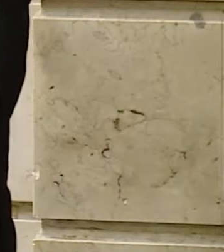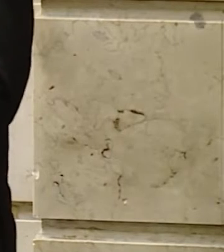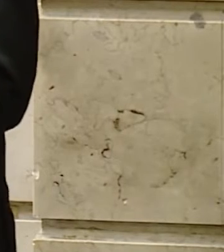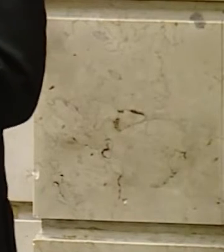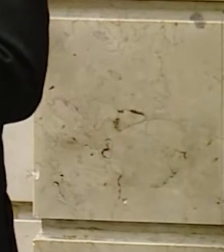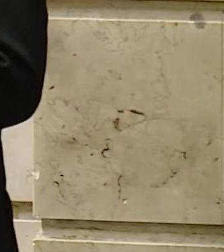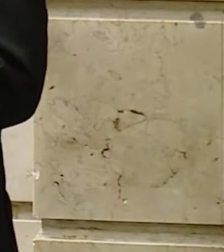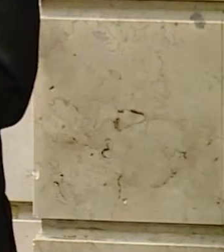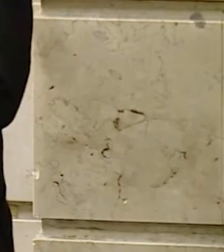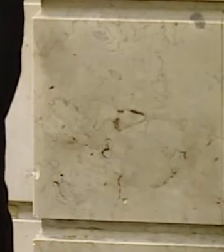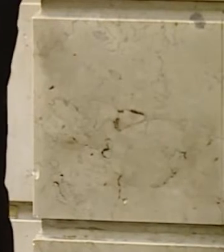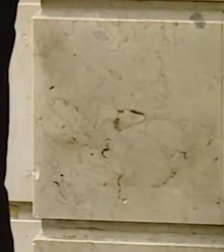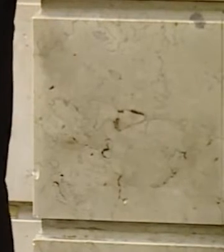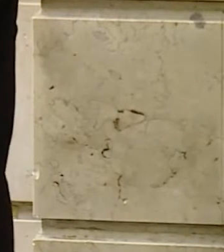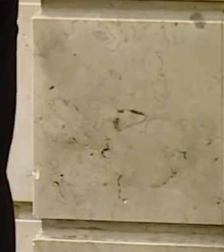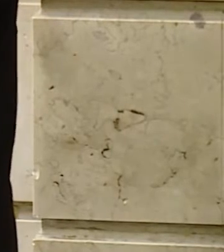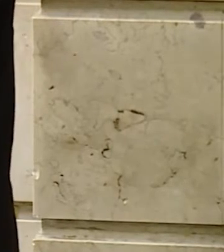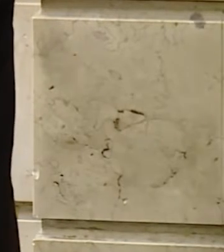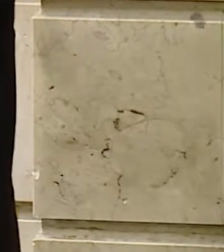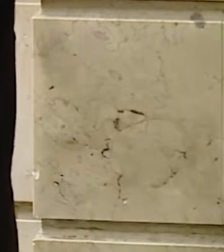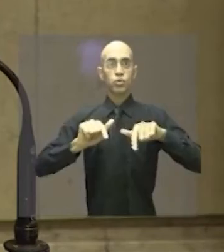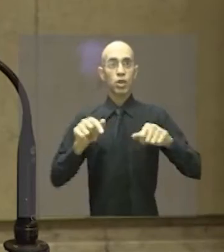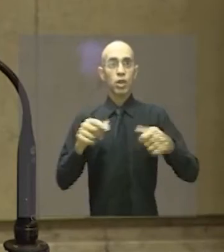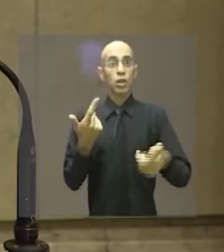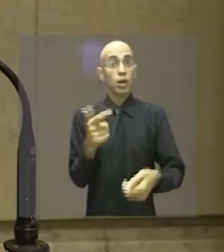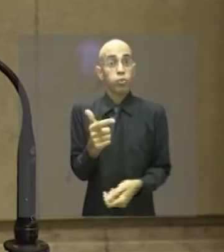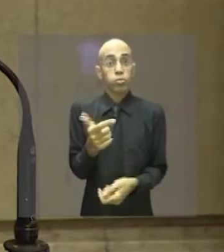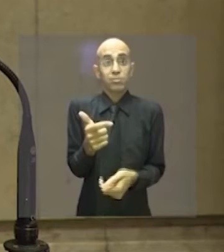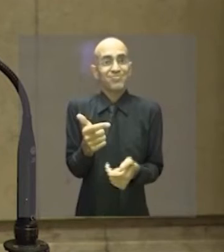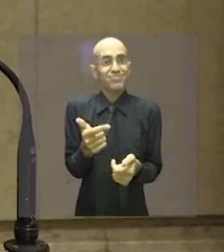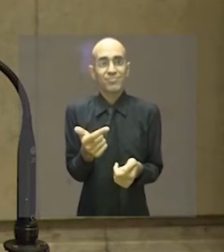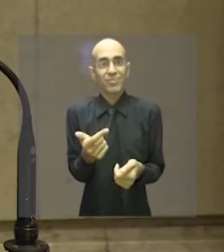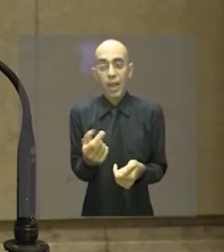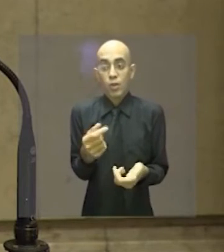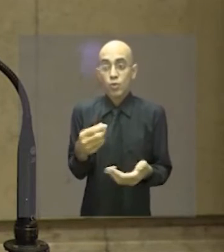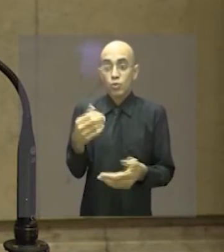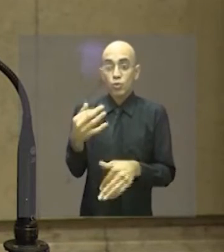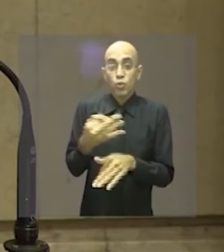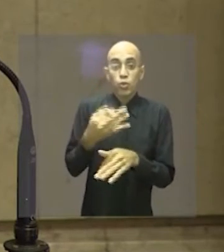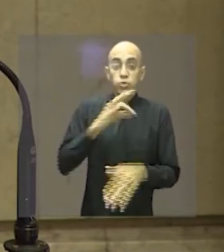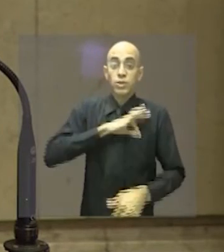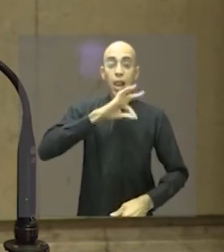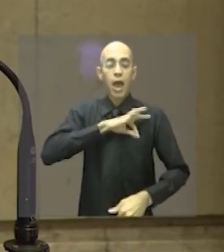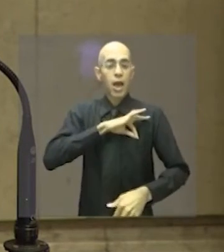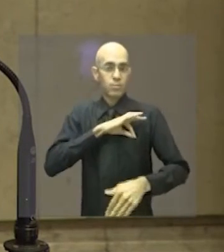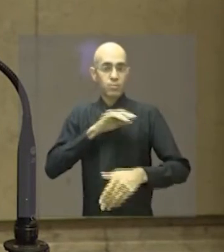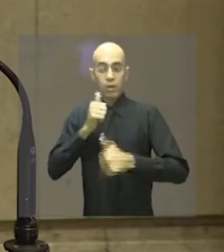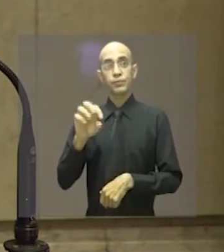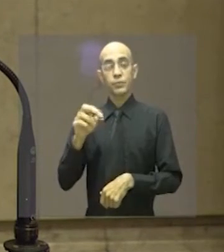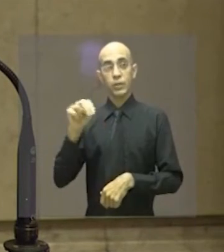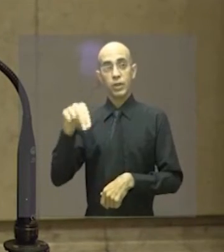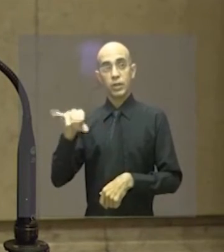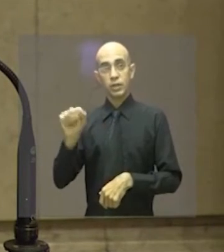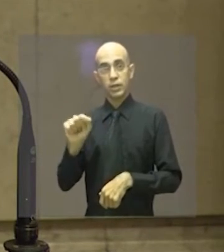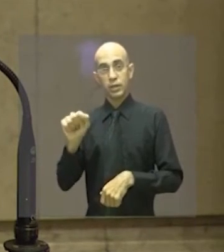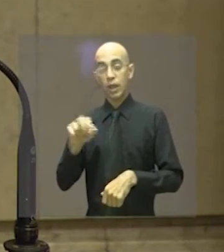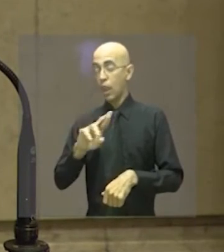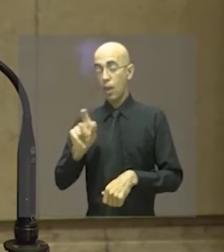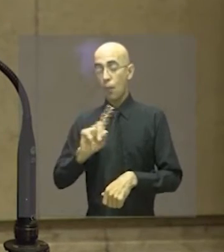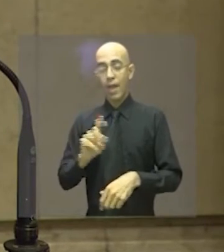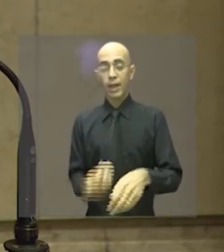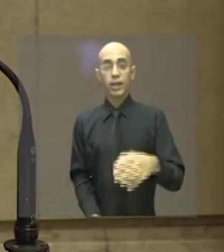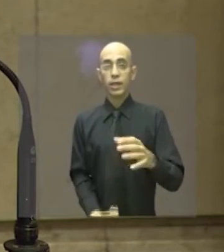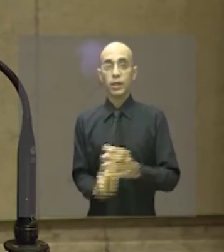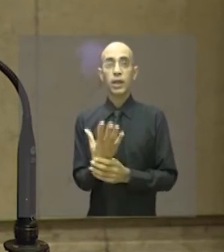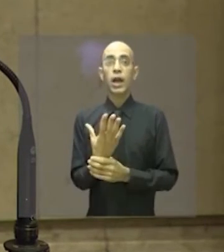cria a comissão permanente de esportes, lazer e eventos. O que é da cultura vai continuar sendo apreciado pela cultura, não é criar